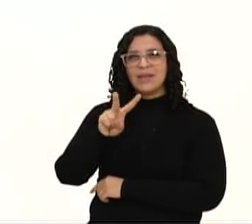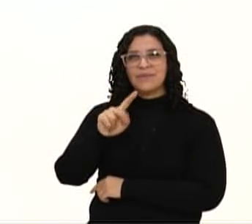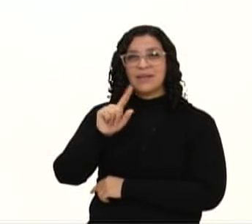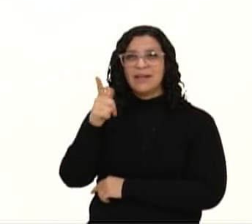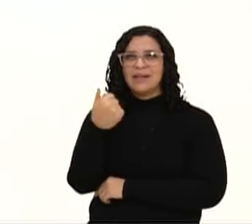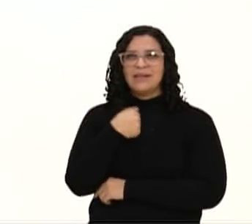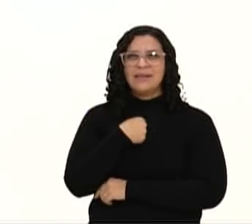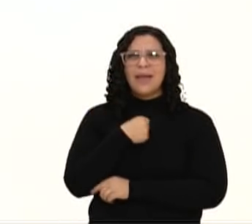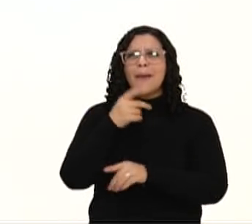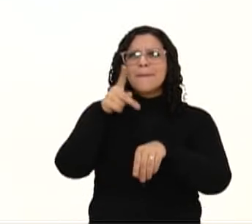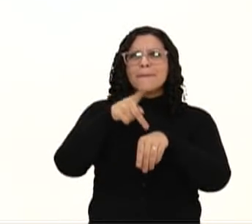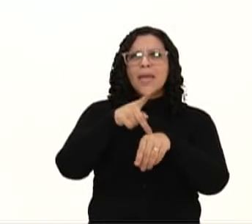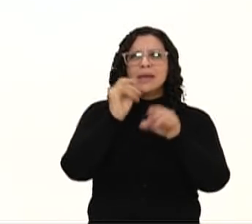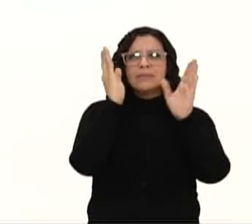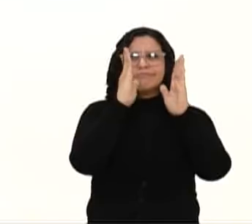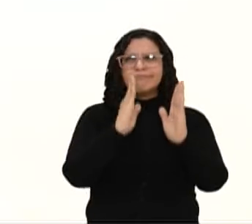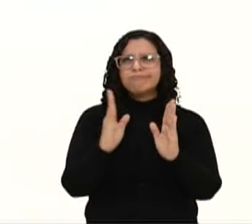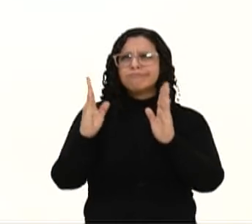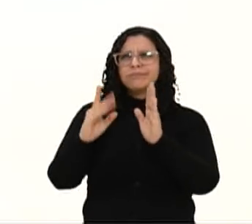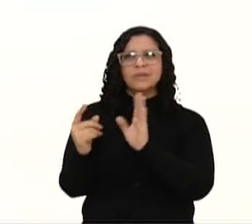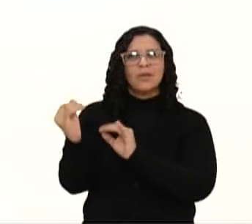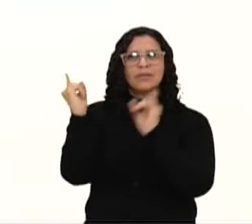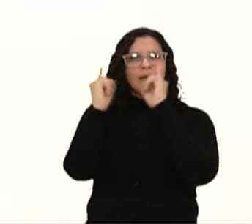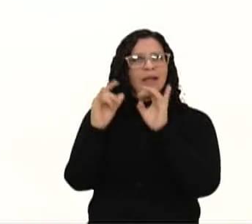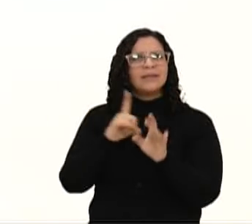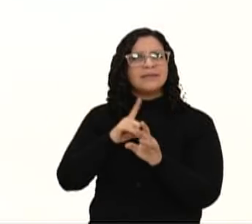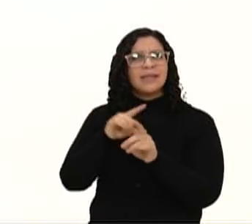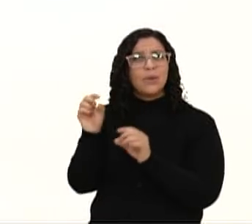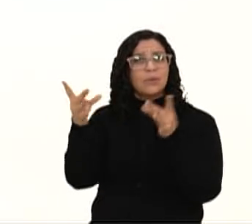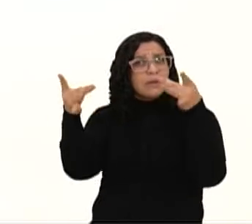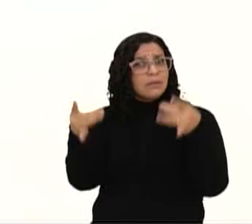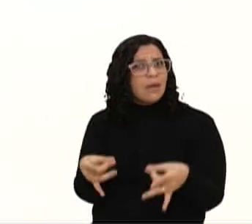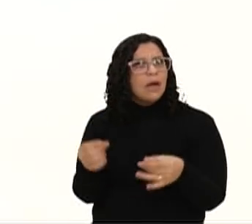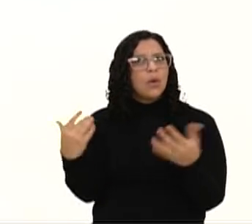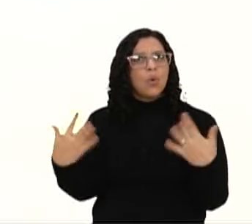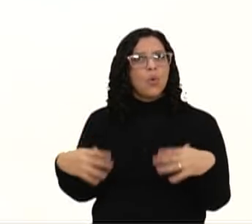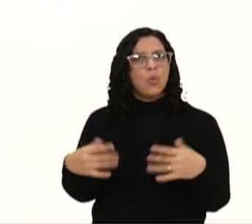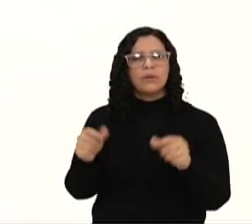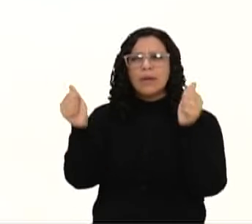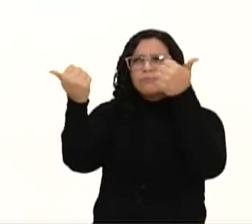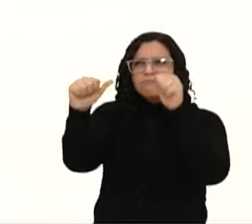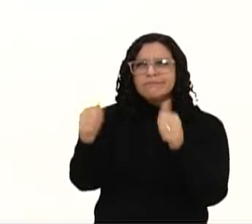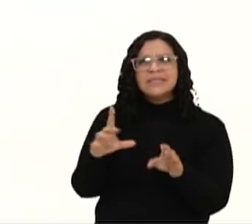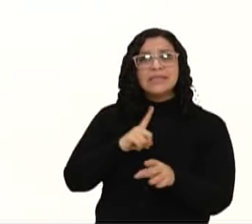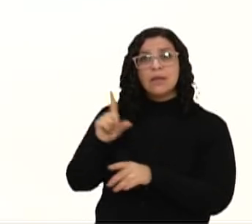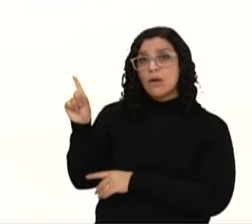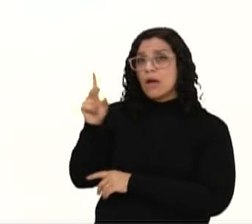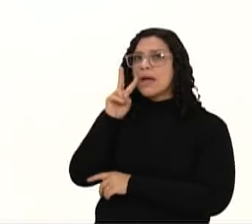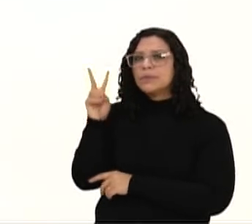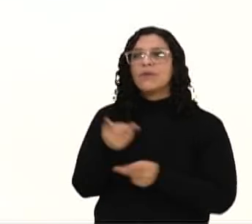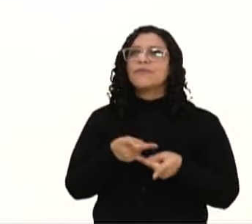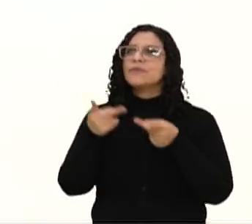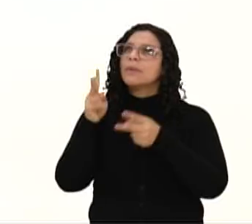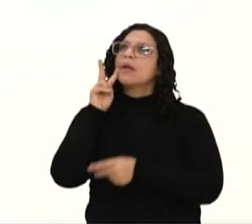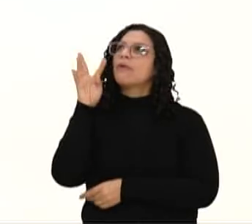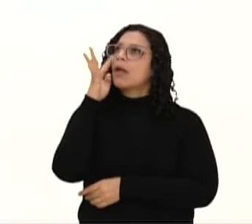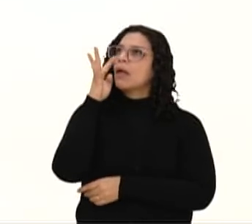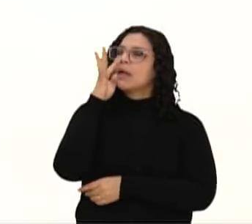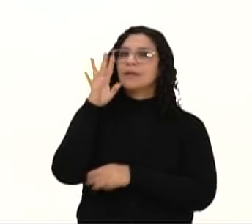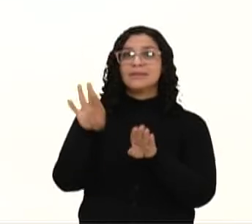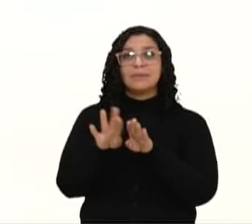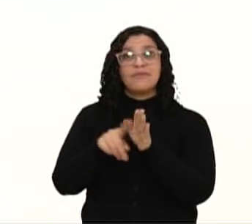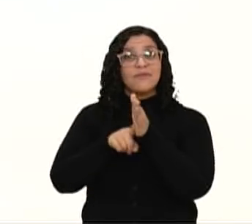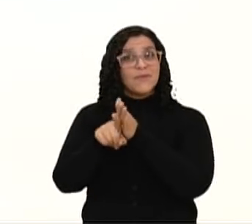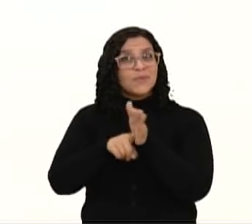toda a formação geológica que ela apresenta ali, características específicas dessas formações e que as pessoas vão visitar, que vão